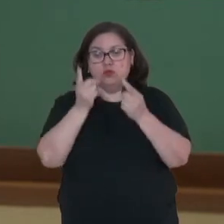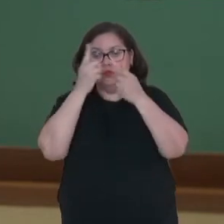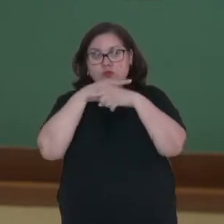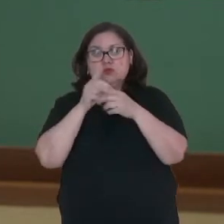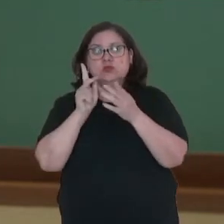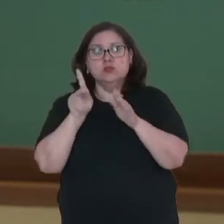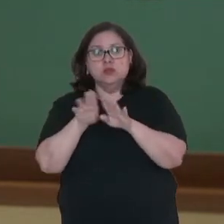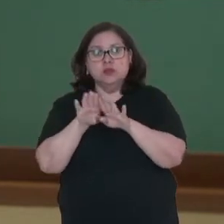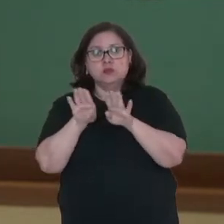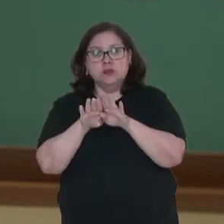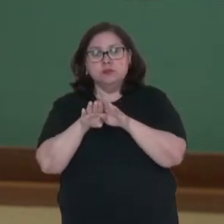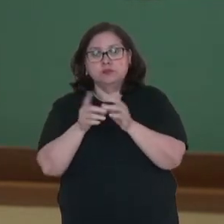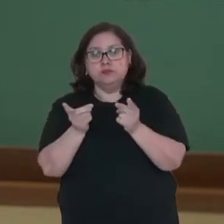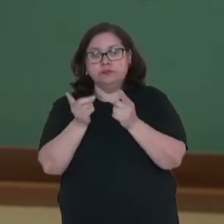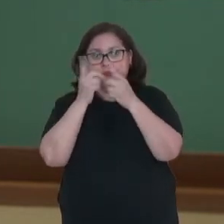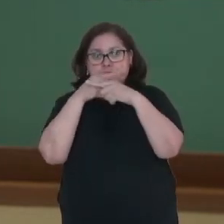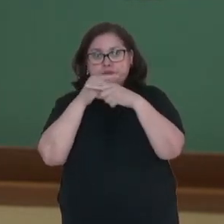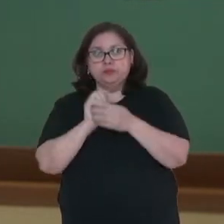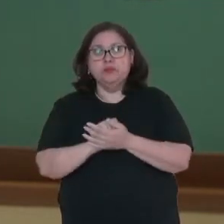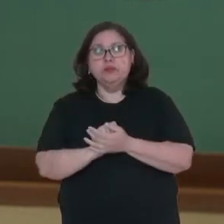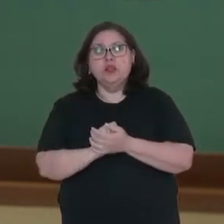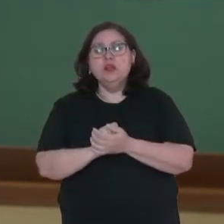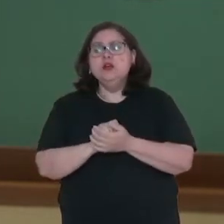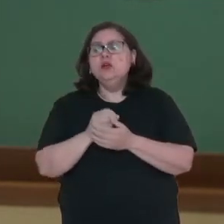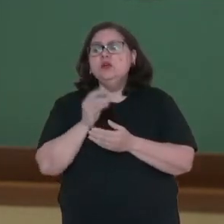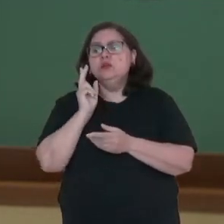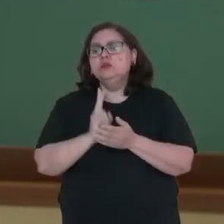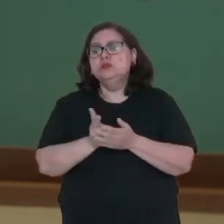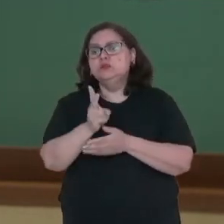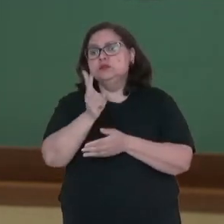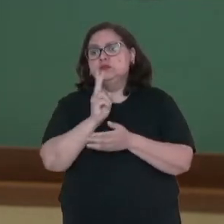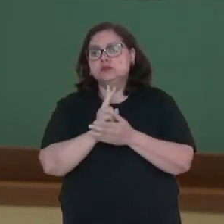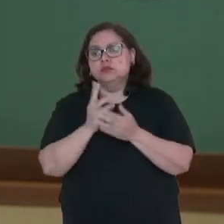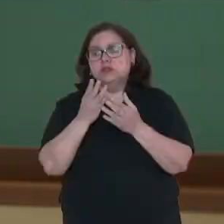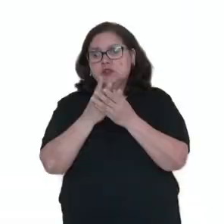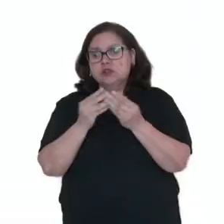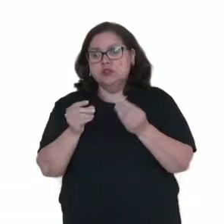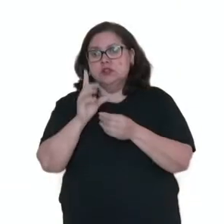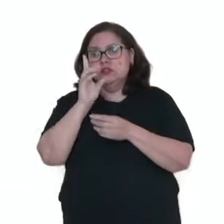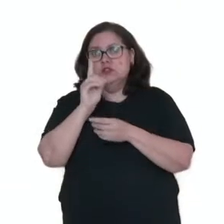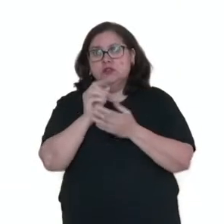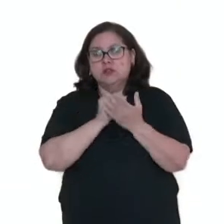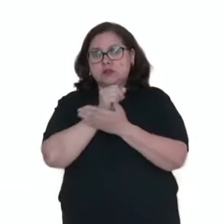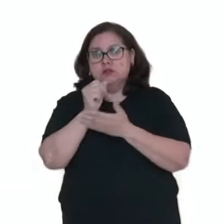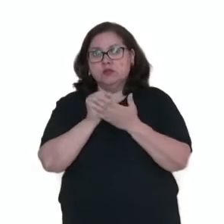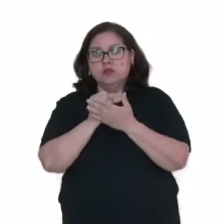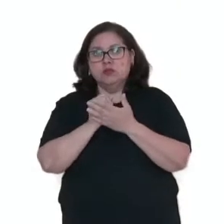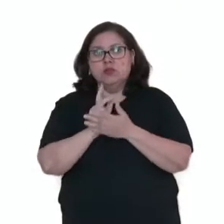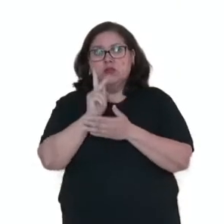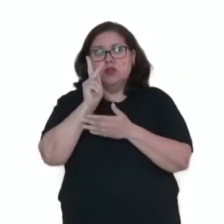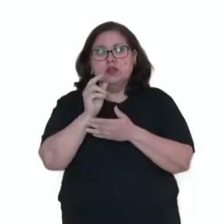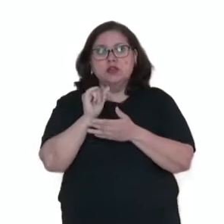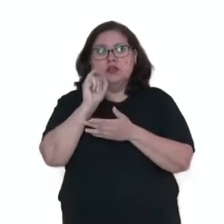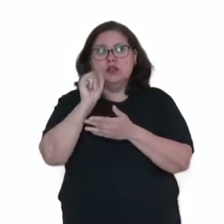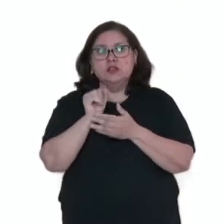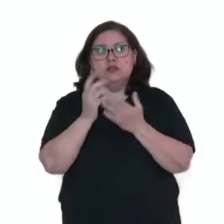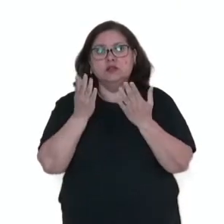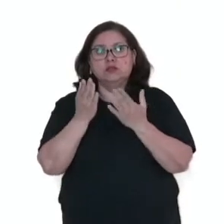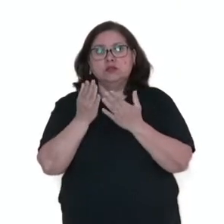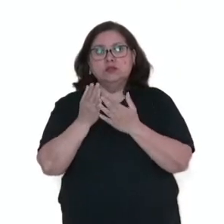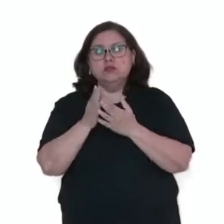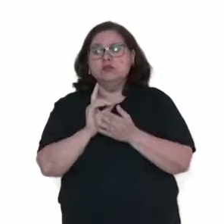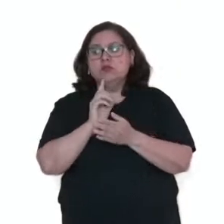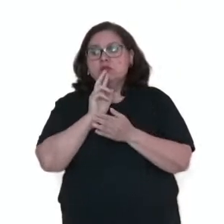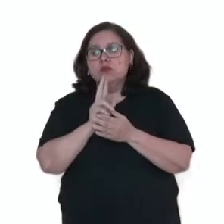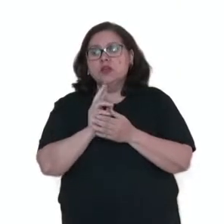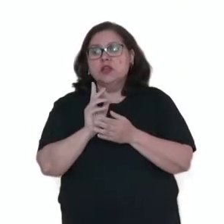verdadeiro, tá? A recíproca é verdadeira. Constante de dissociação das bases. O Ki, nesse caso, vai ser